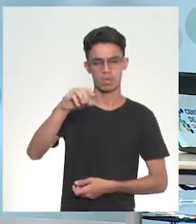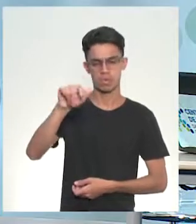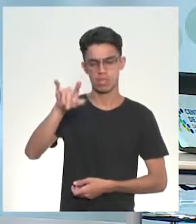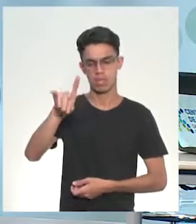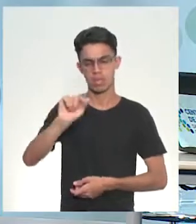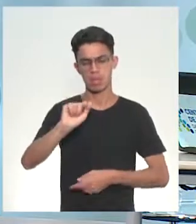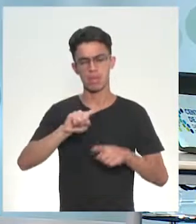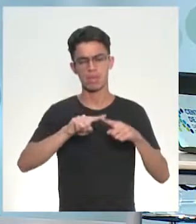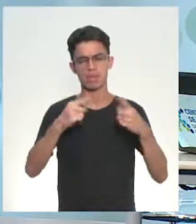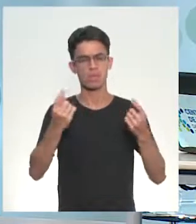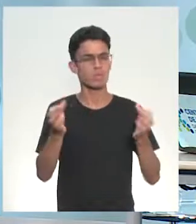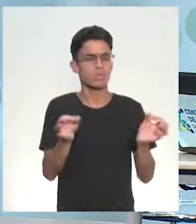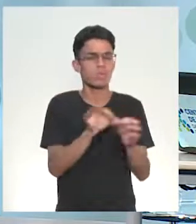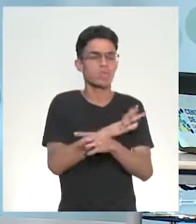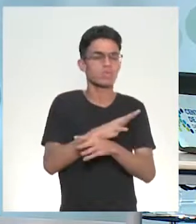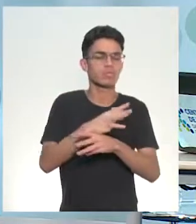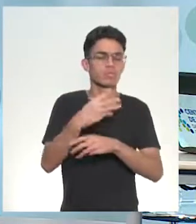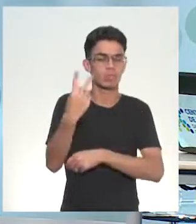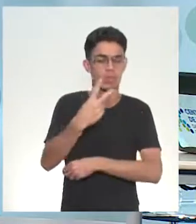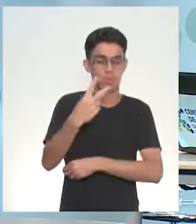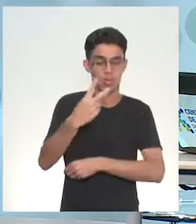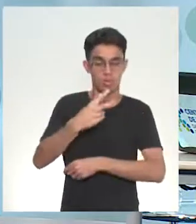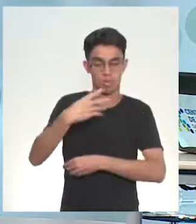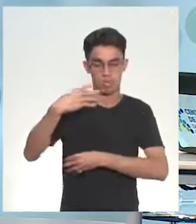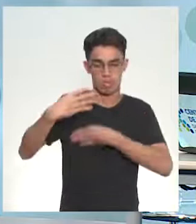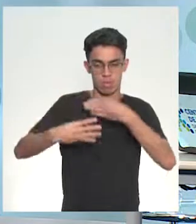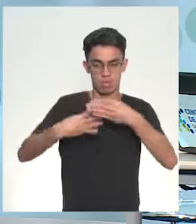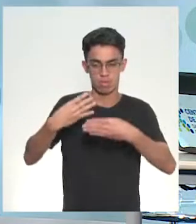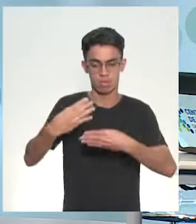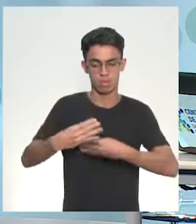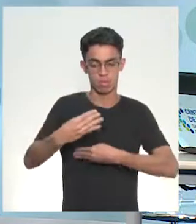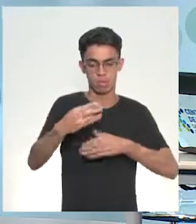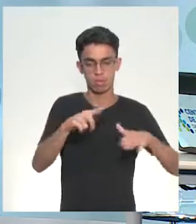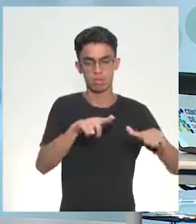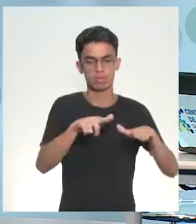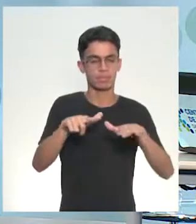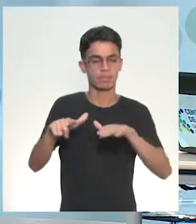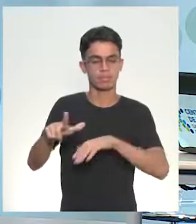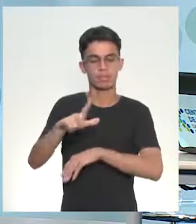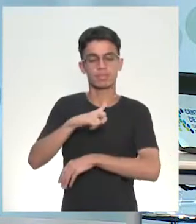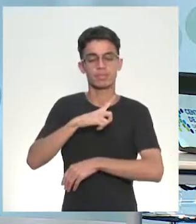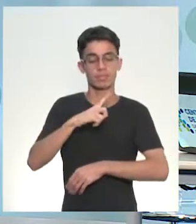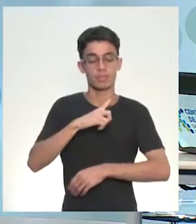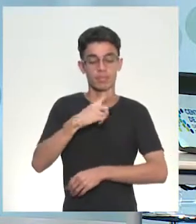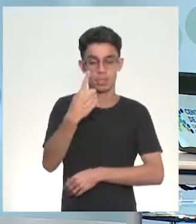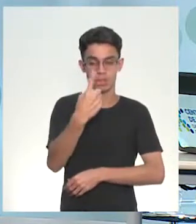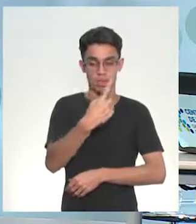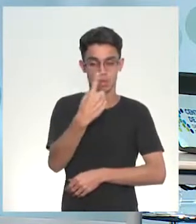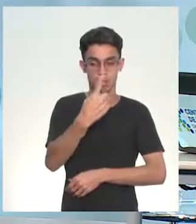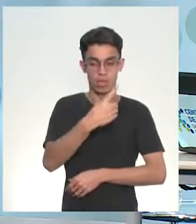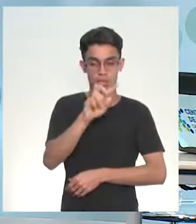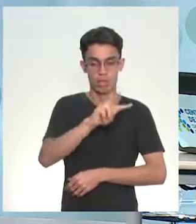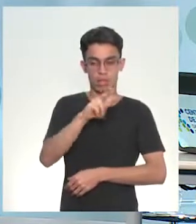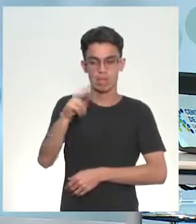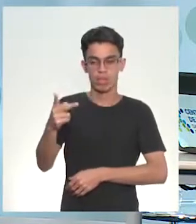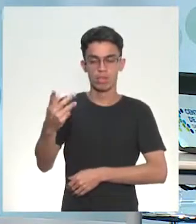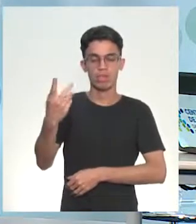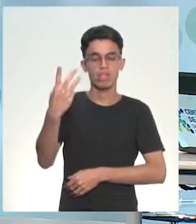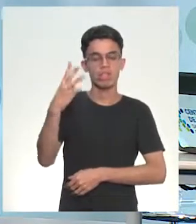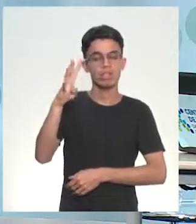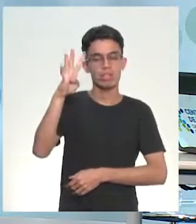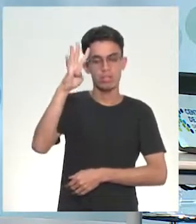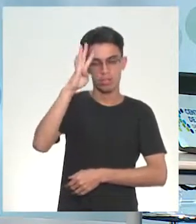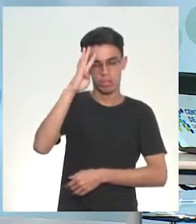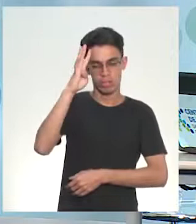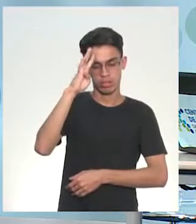segundo bimestre. Sim, nós teremos essa semana de retomada da primeira sequência e na quarta-feira